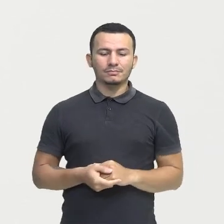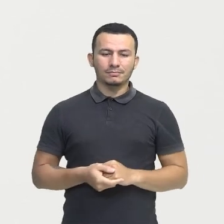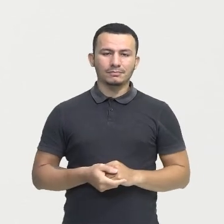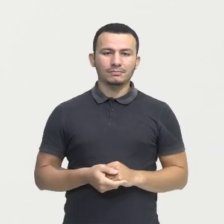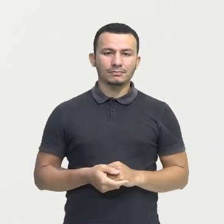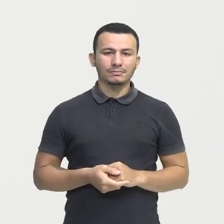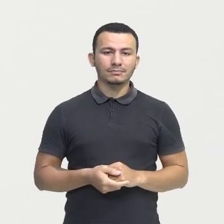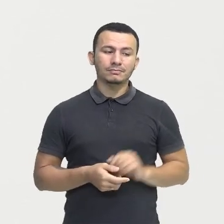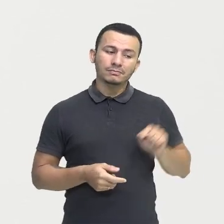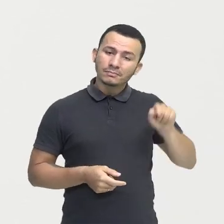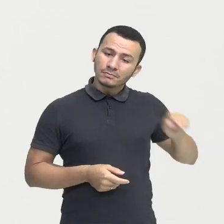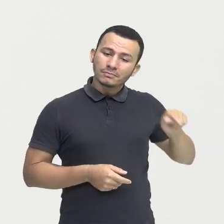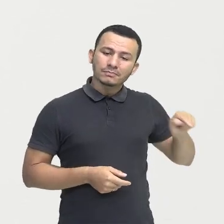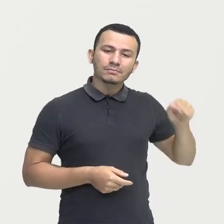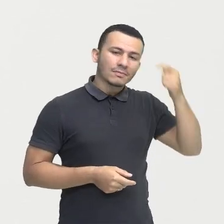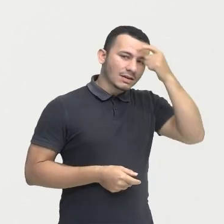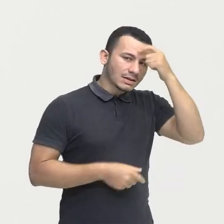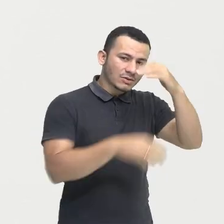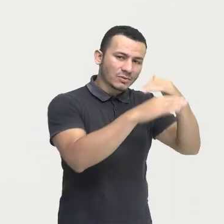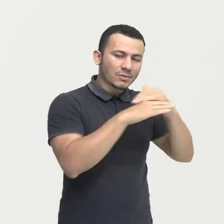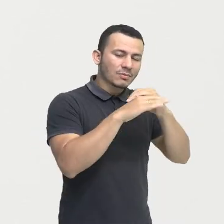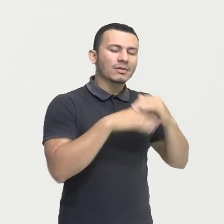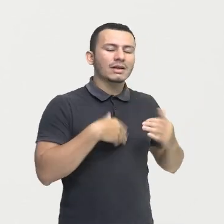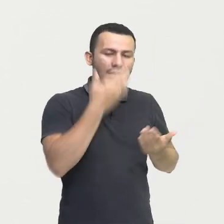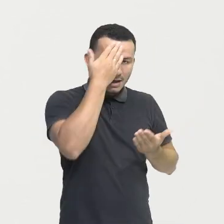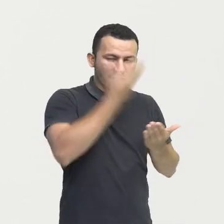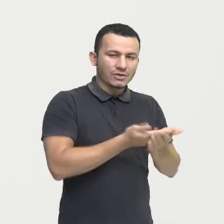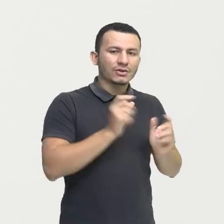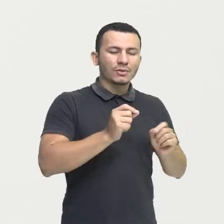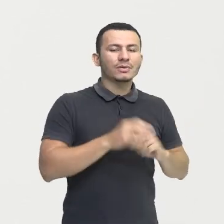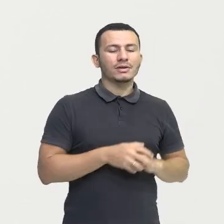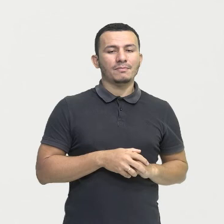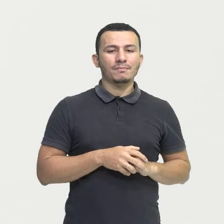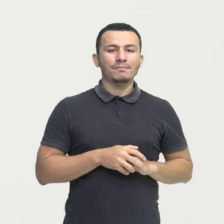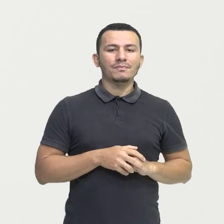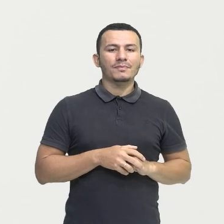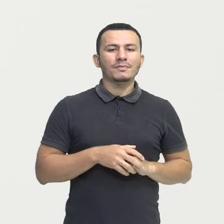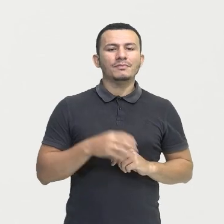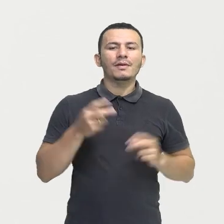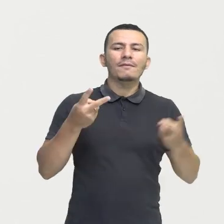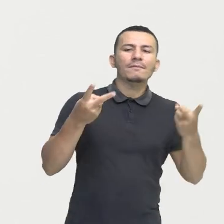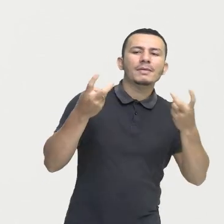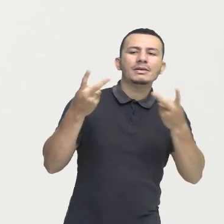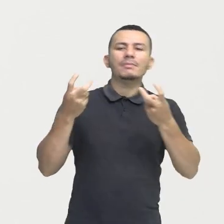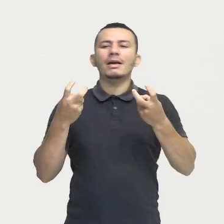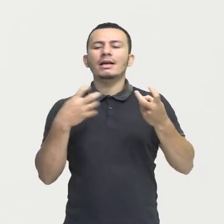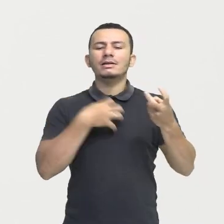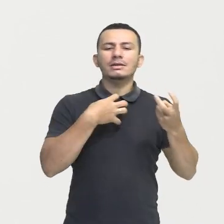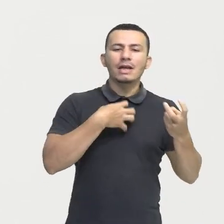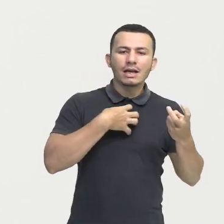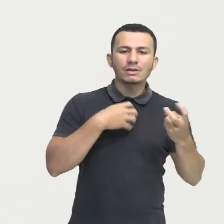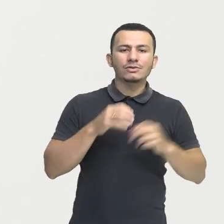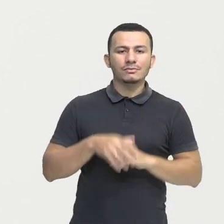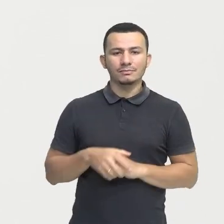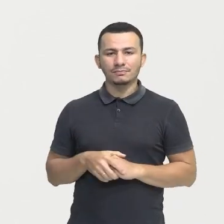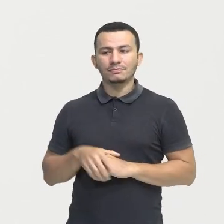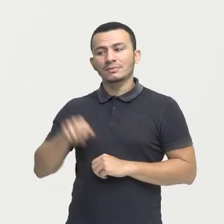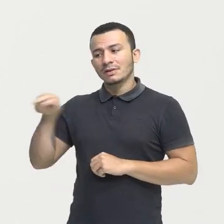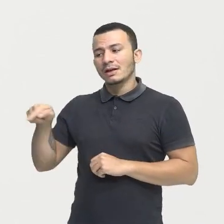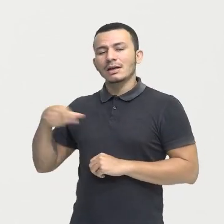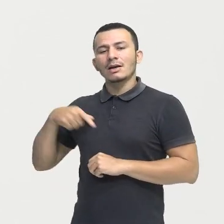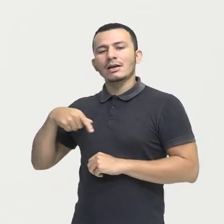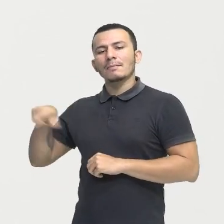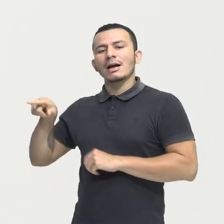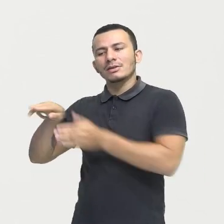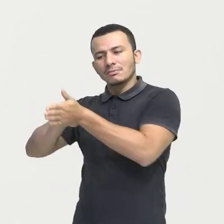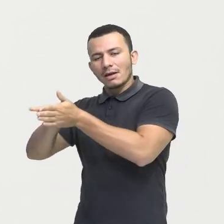vê ou sente, o senso comum. O conhecimento científico é metódico, né? É fruto da experiência do cotidiano, o